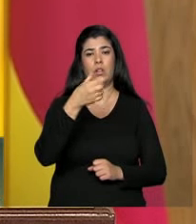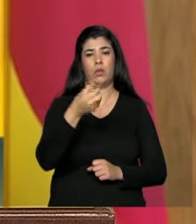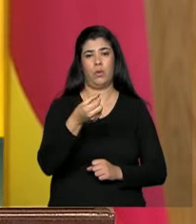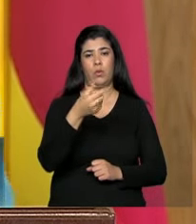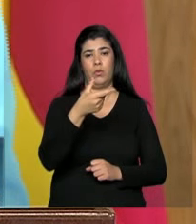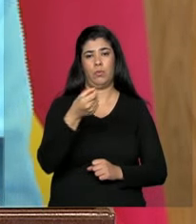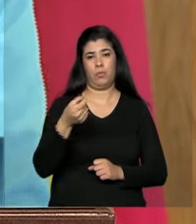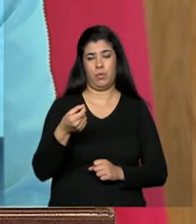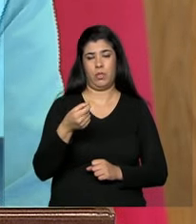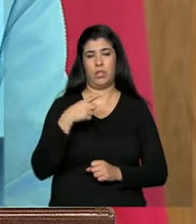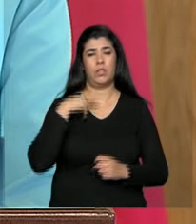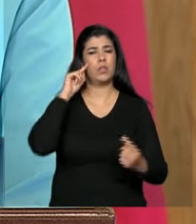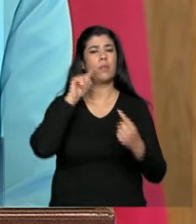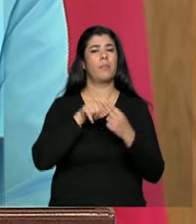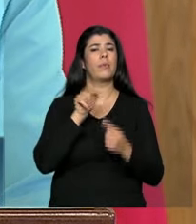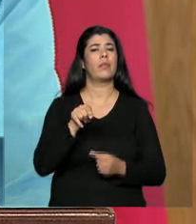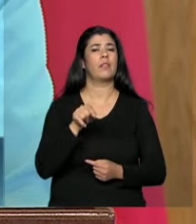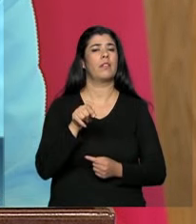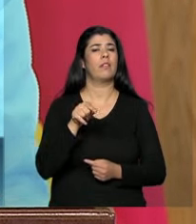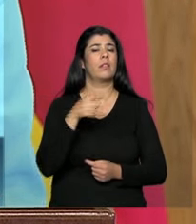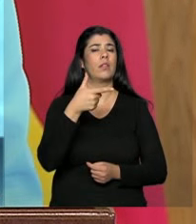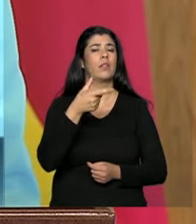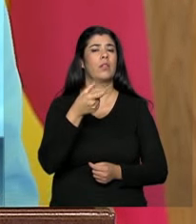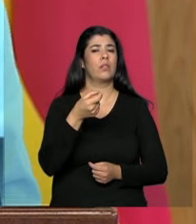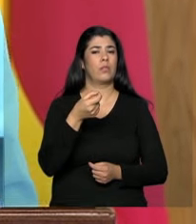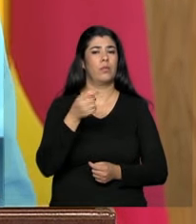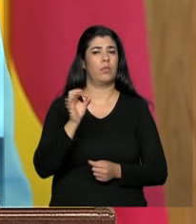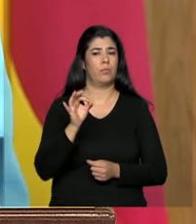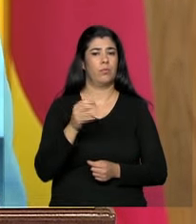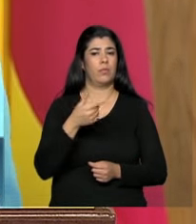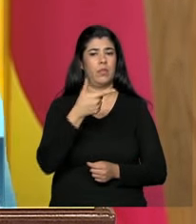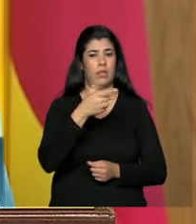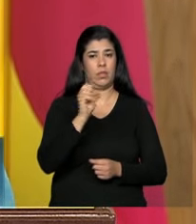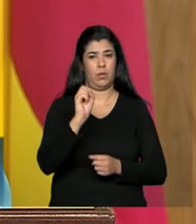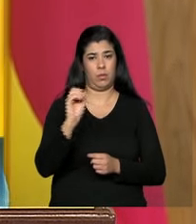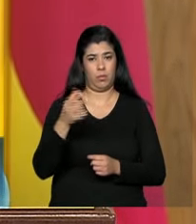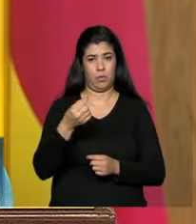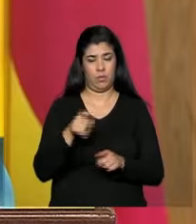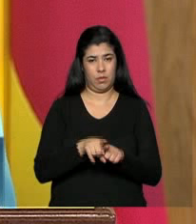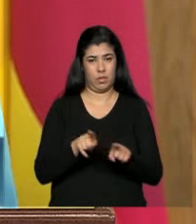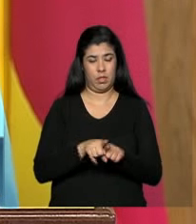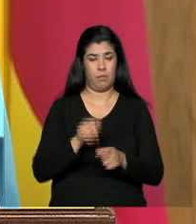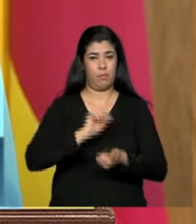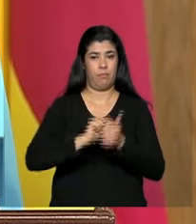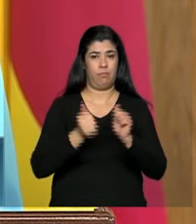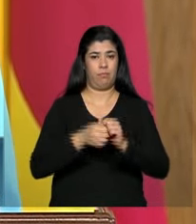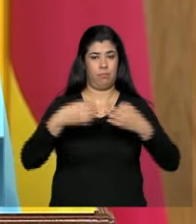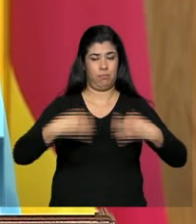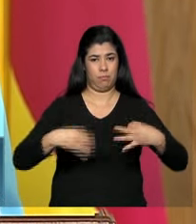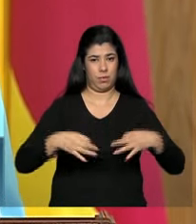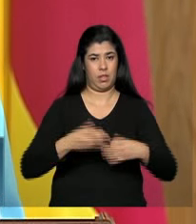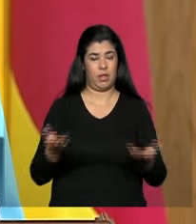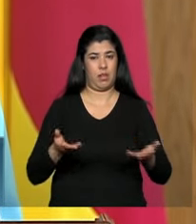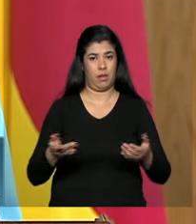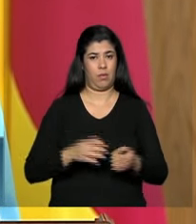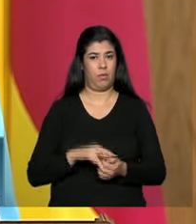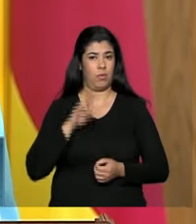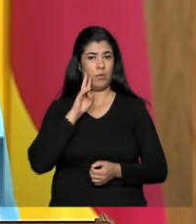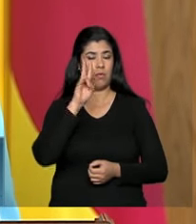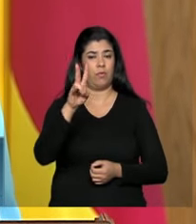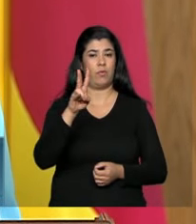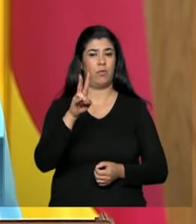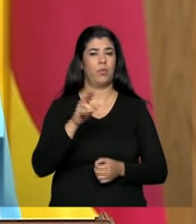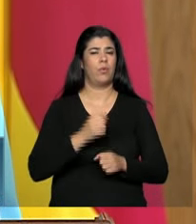aliás, meta essa que estamos cumprindo adequadamente. Agora, no horizonte de 2030,